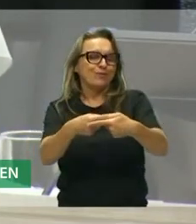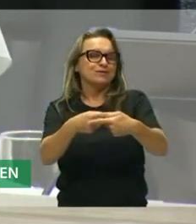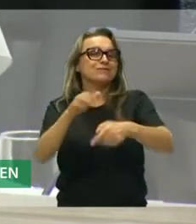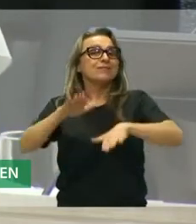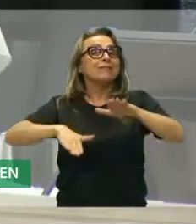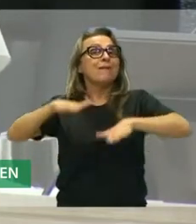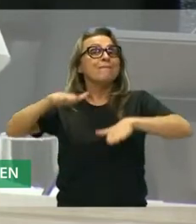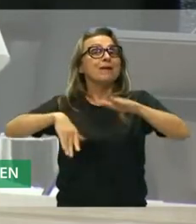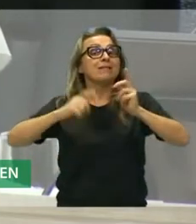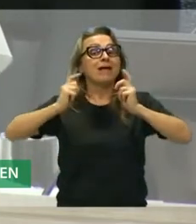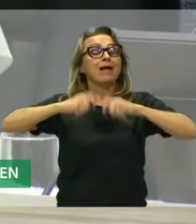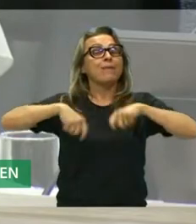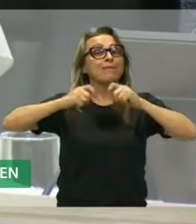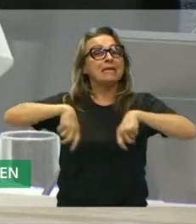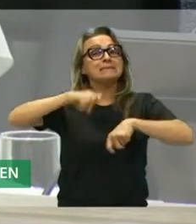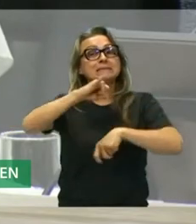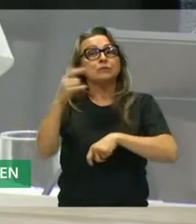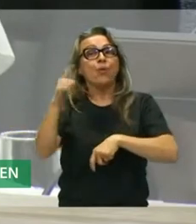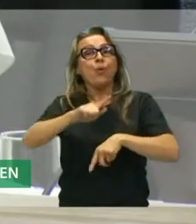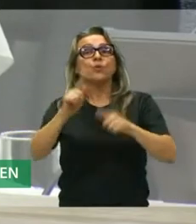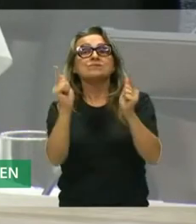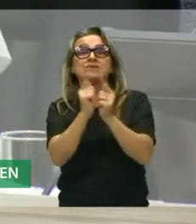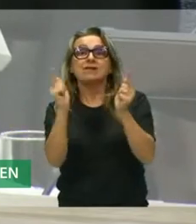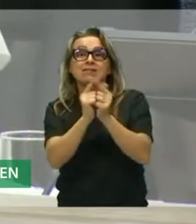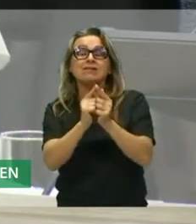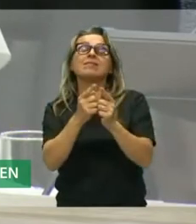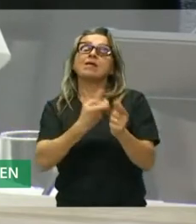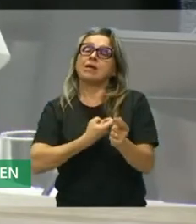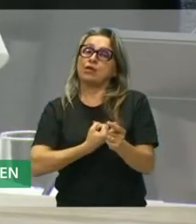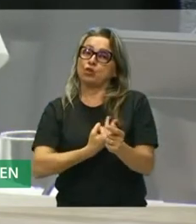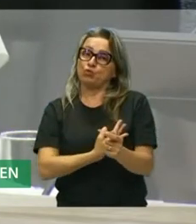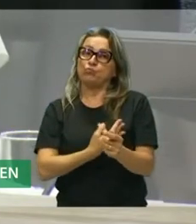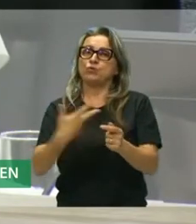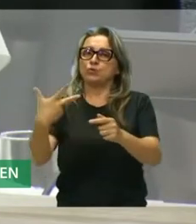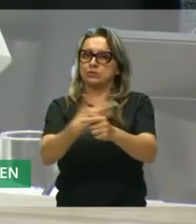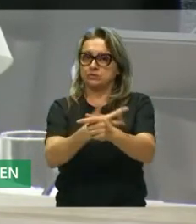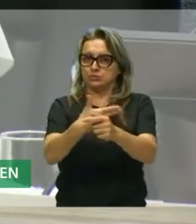atender aqueles requisitos de produção de cirurgias eletivas.